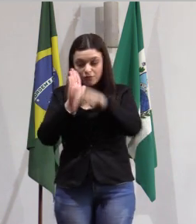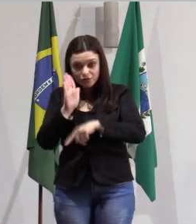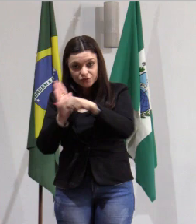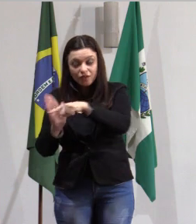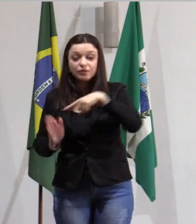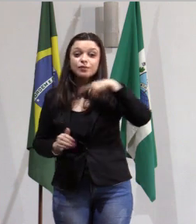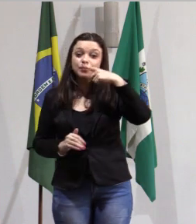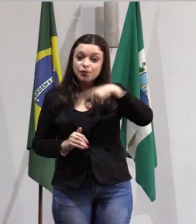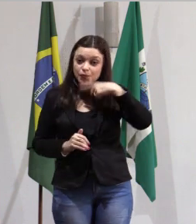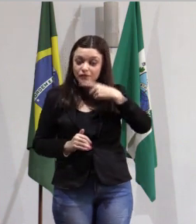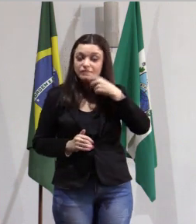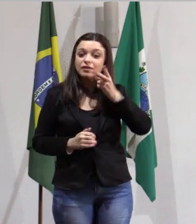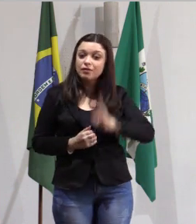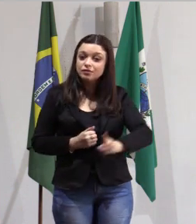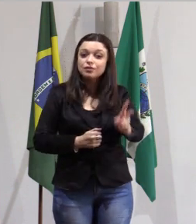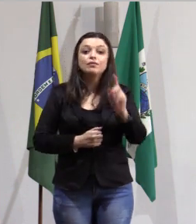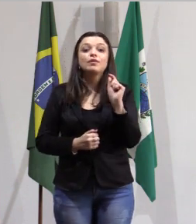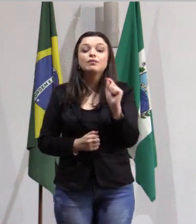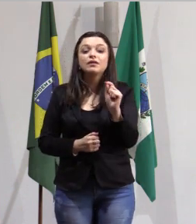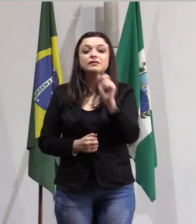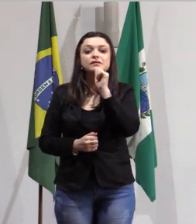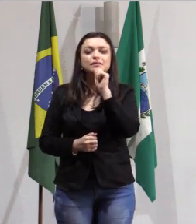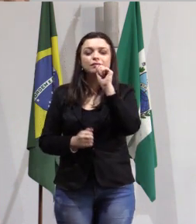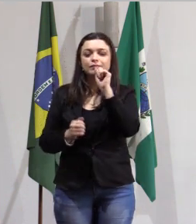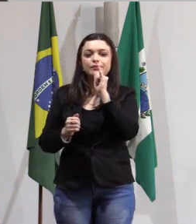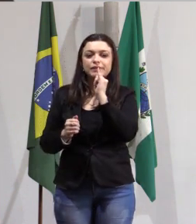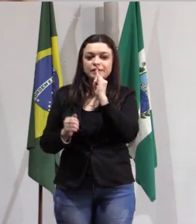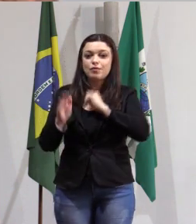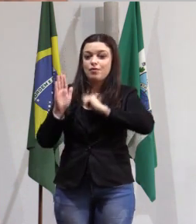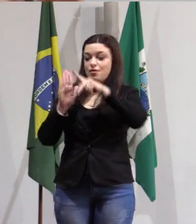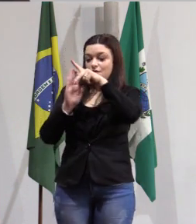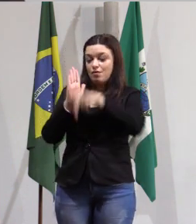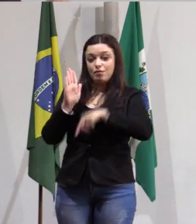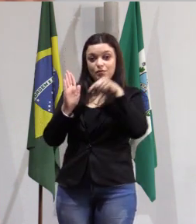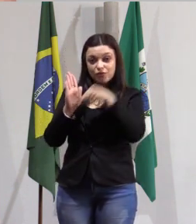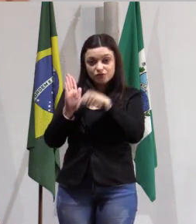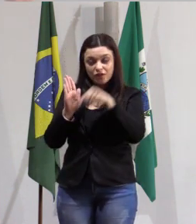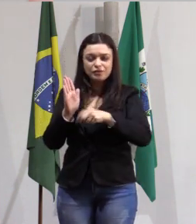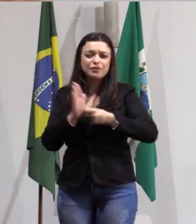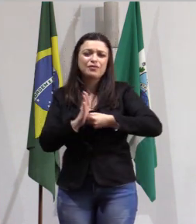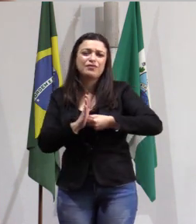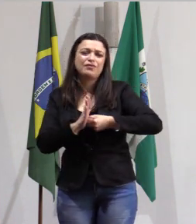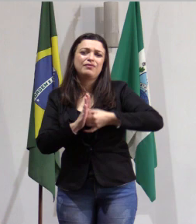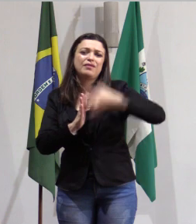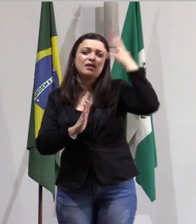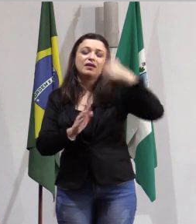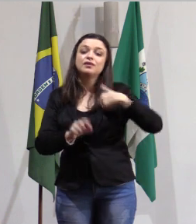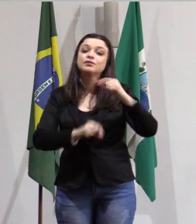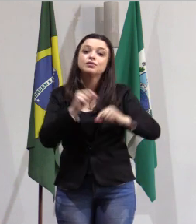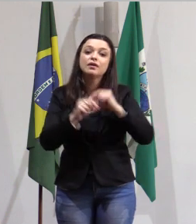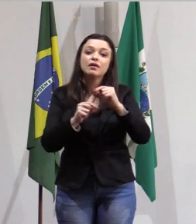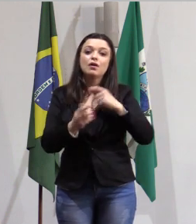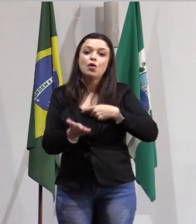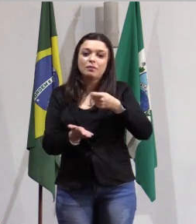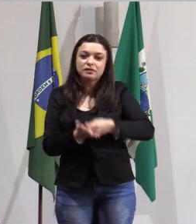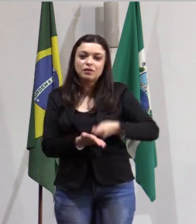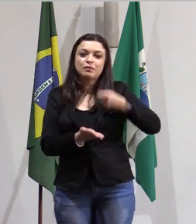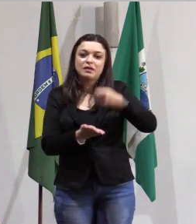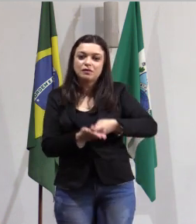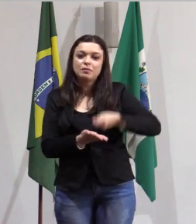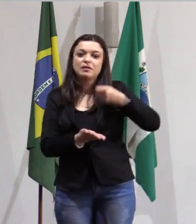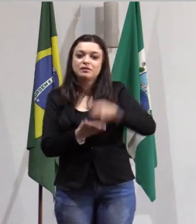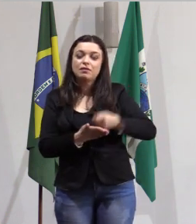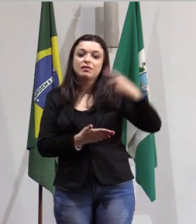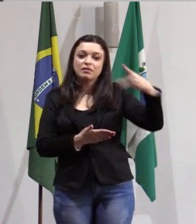sentido: por que, que ao longo da lei existem tantas e tantas previsões, obrigações que são colocadas para as instituições de ensino